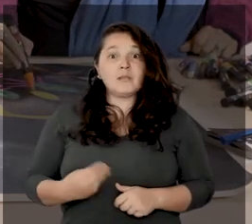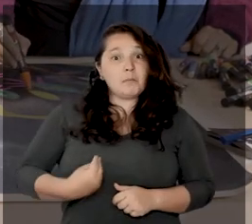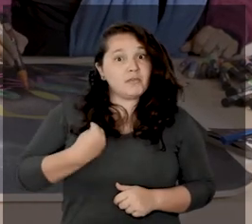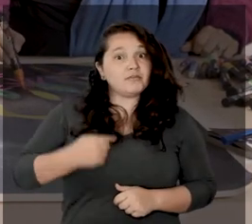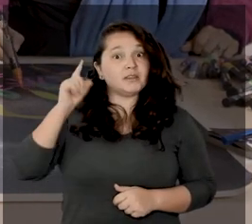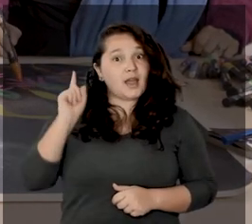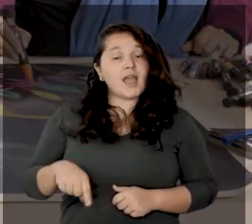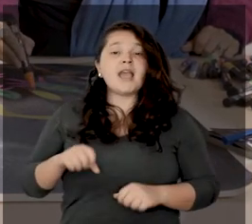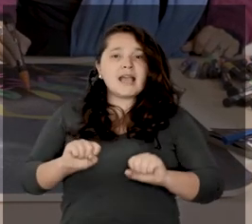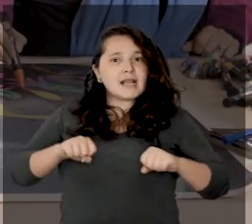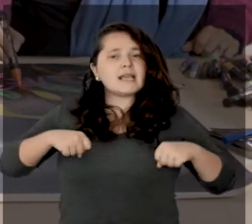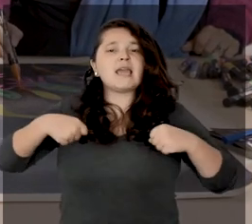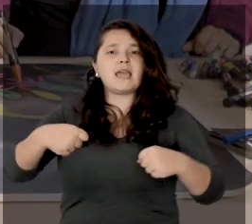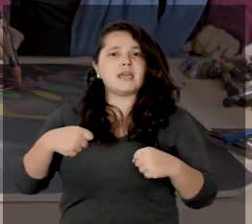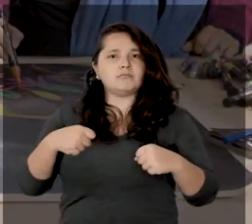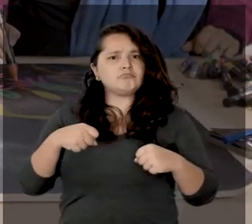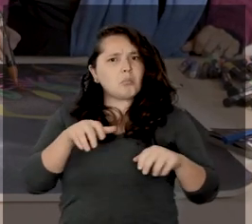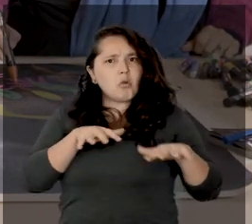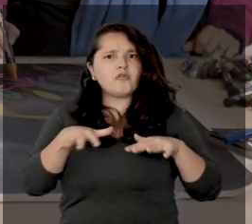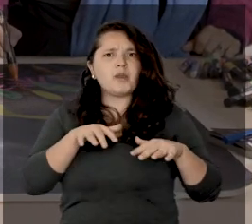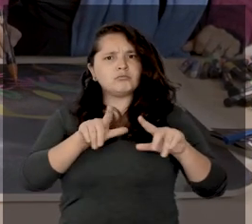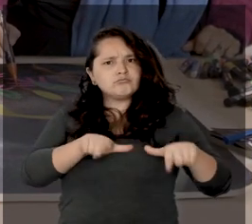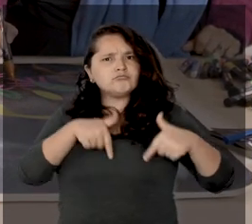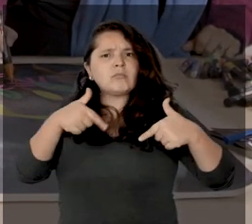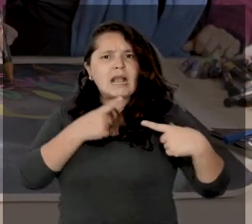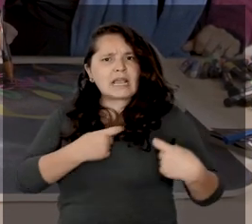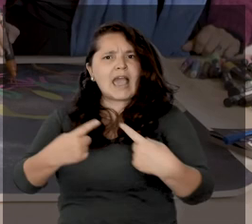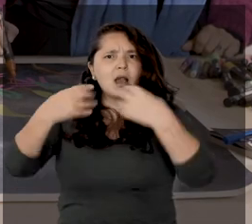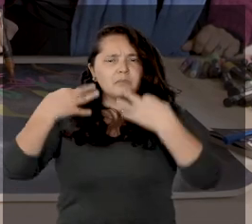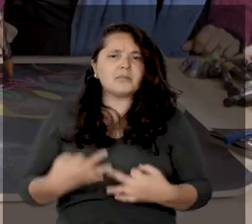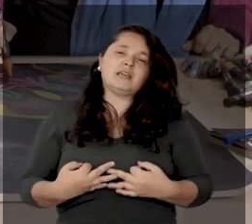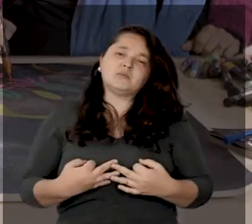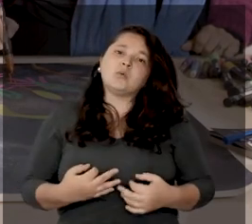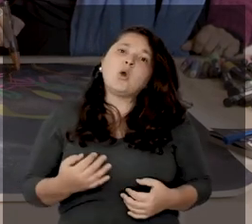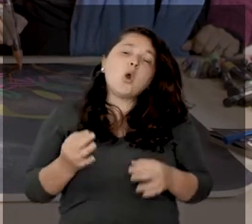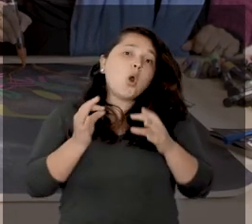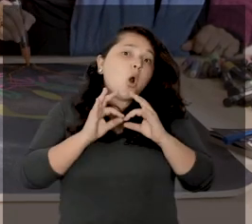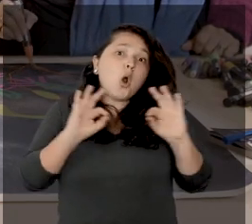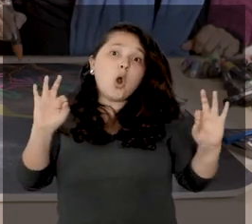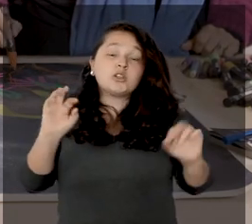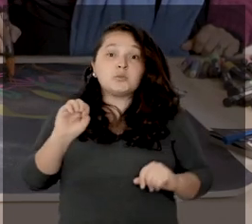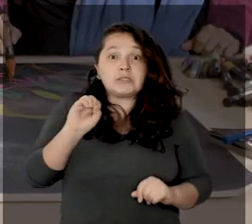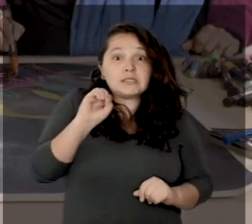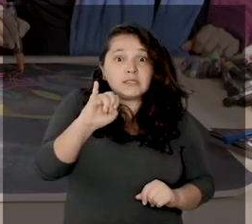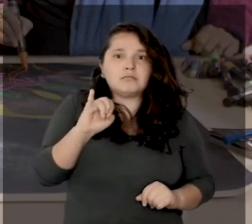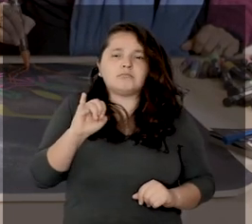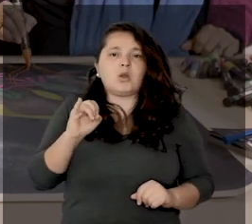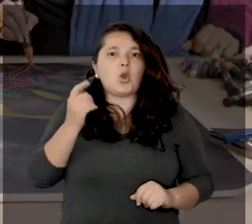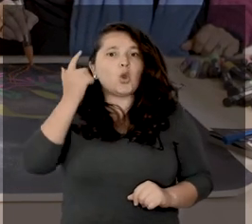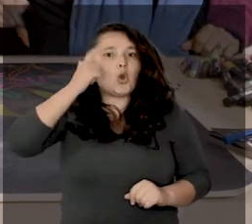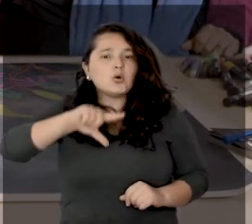vida guerreira, ela está para o movimento, para a guerra mesmo, né? A gente não está aqui. Ótimo que se a gente conseguir viver sem...